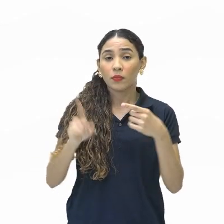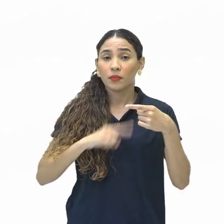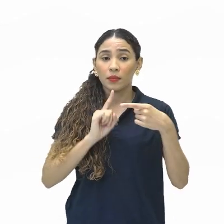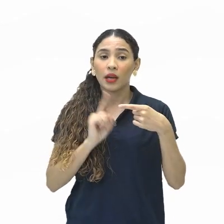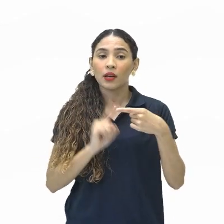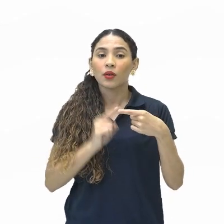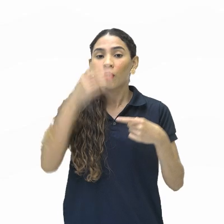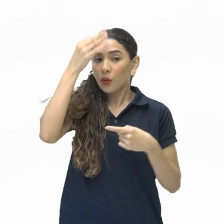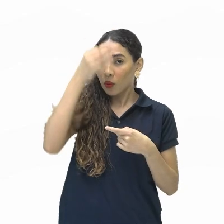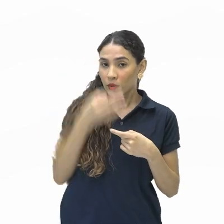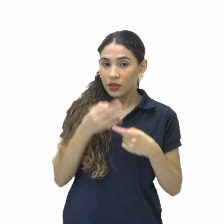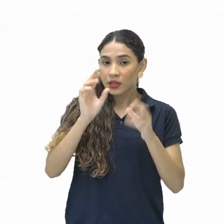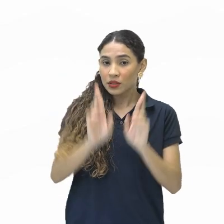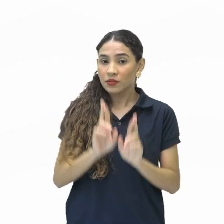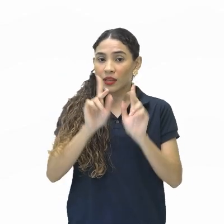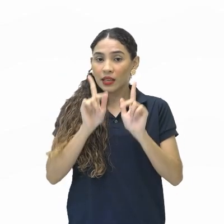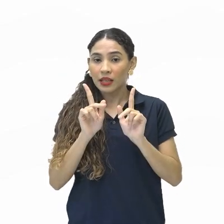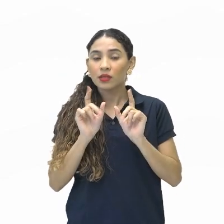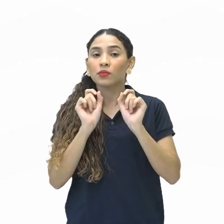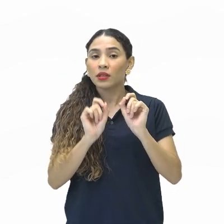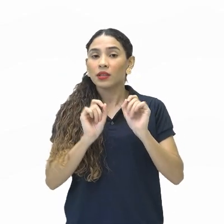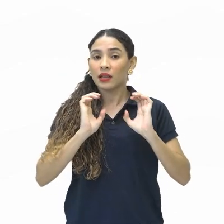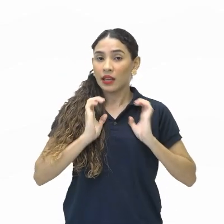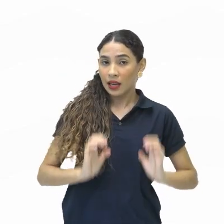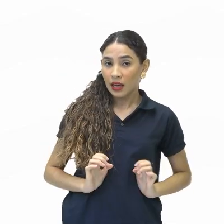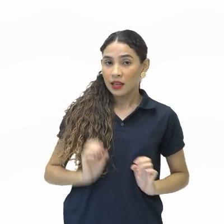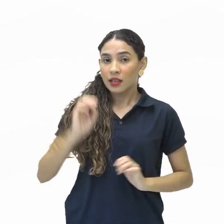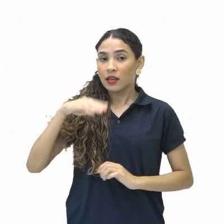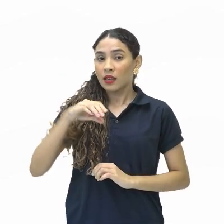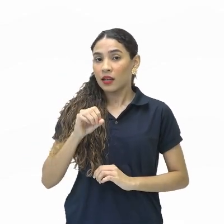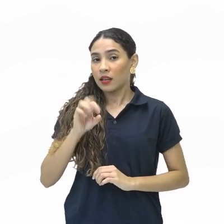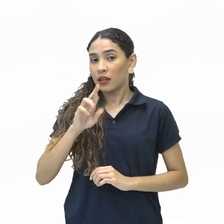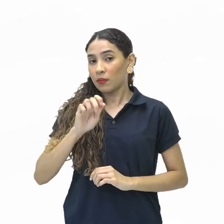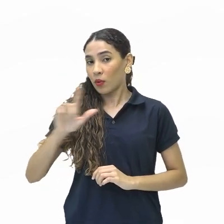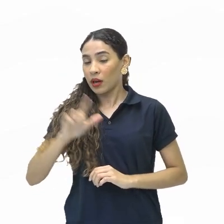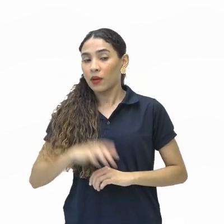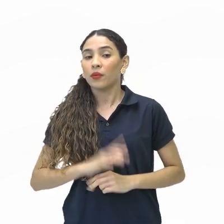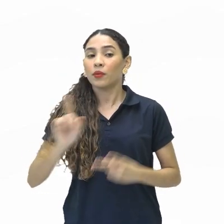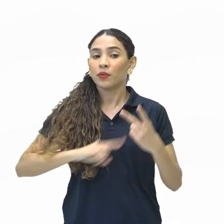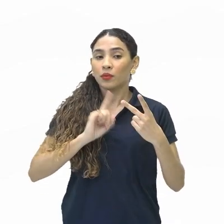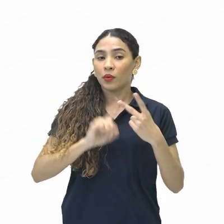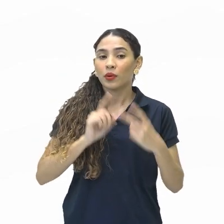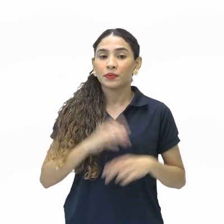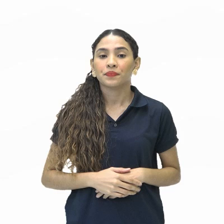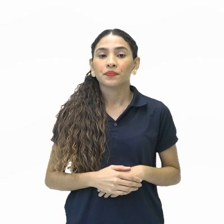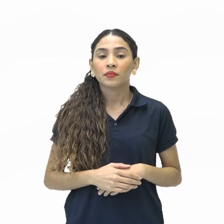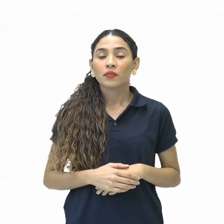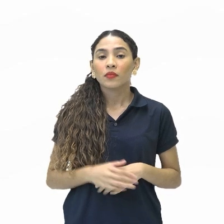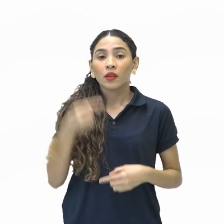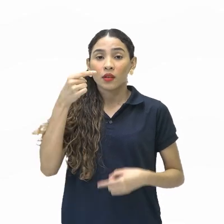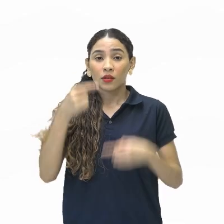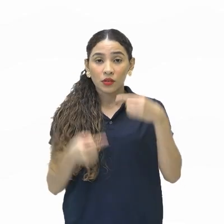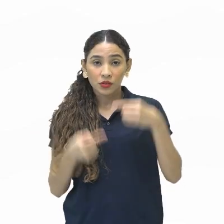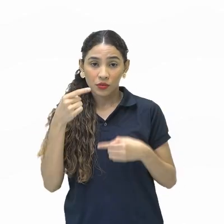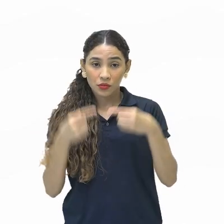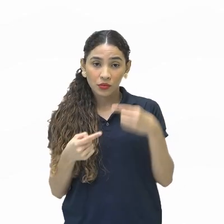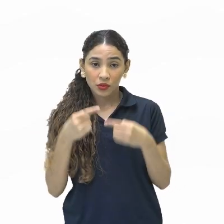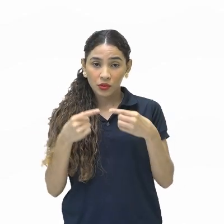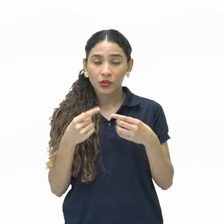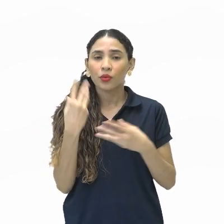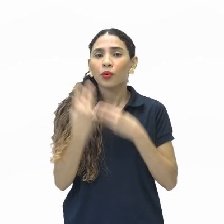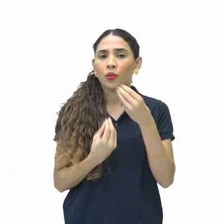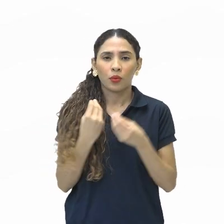Primeiro, compreender a diferença entre ética e moral. 2, discutir